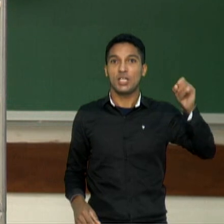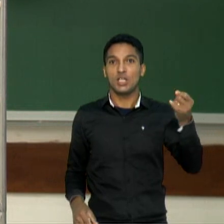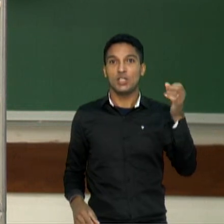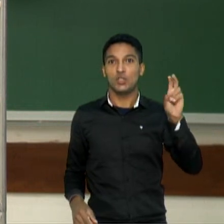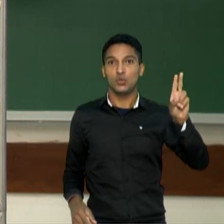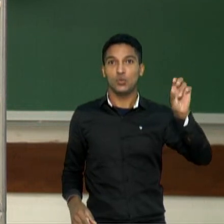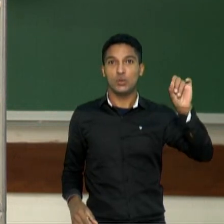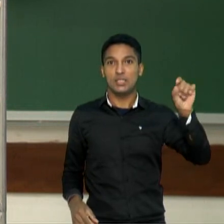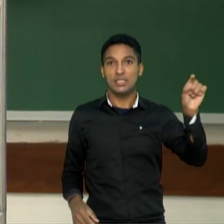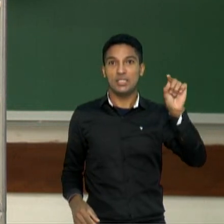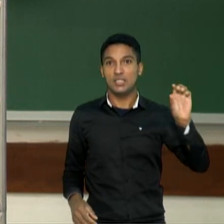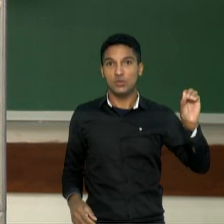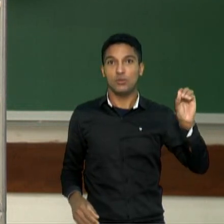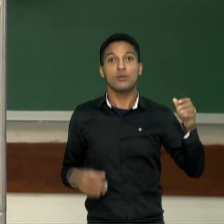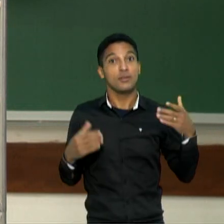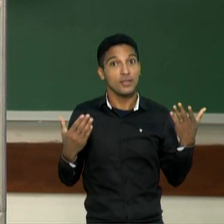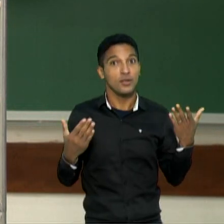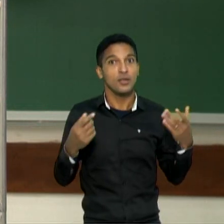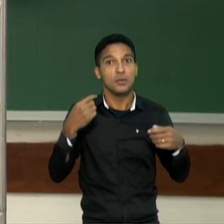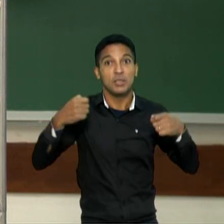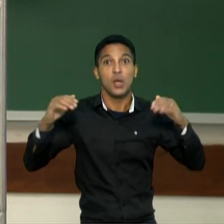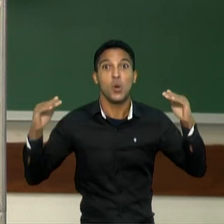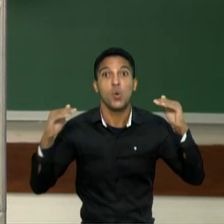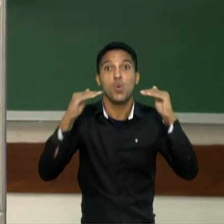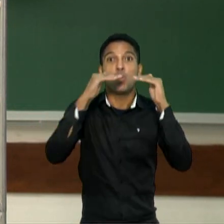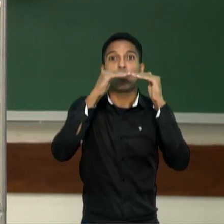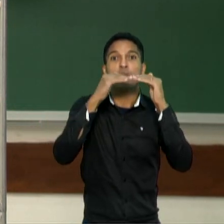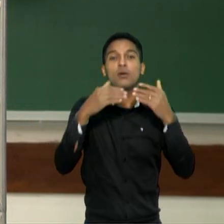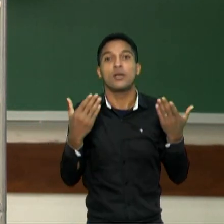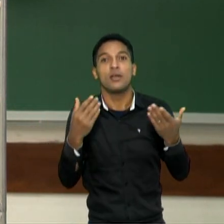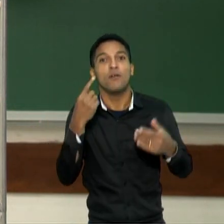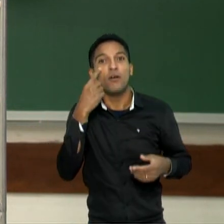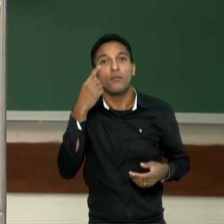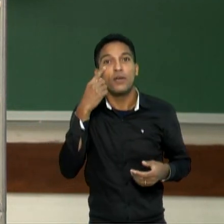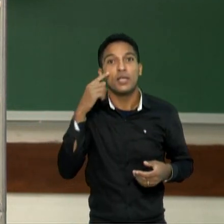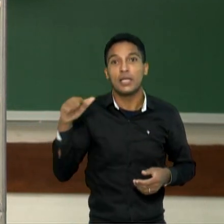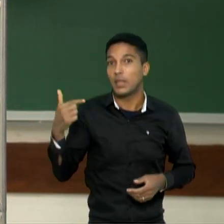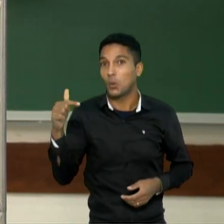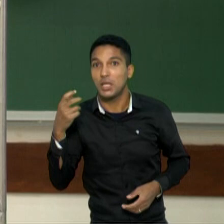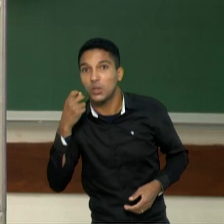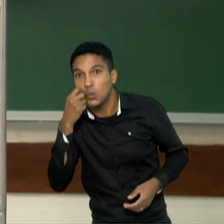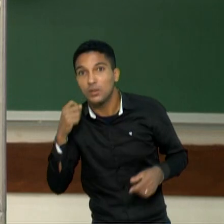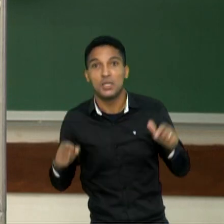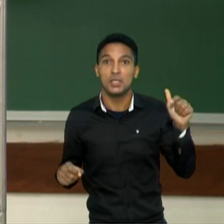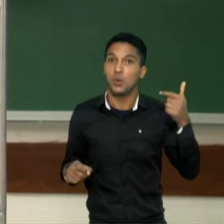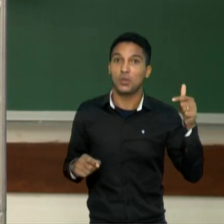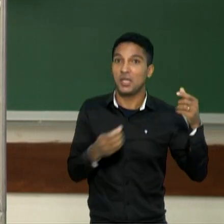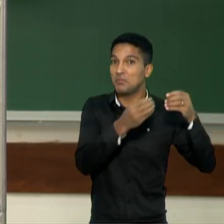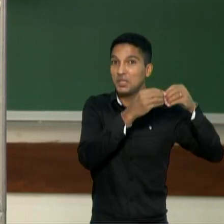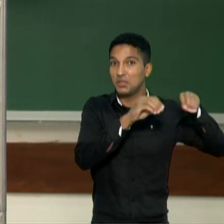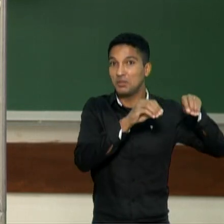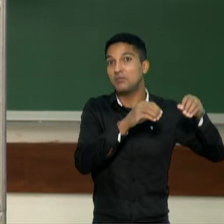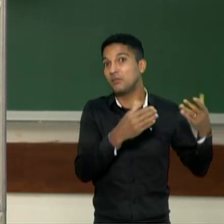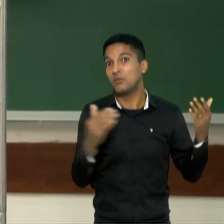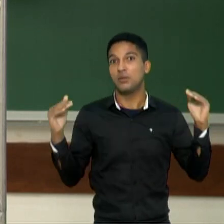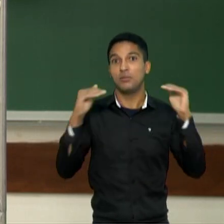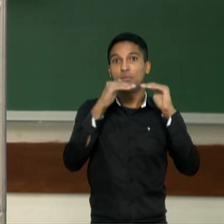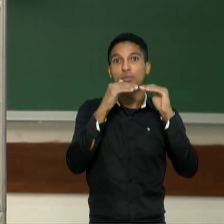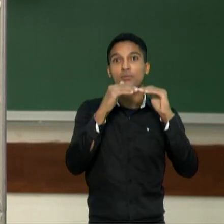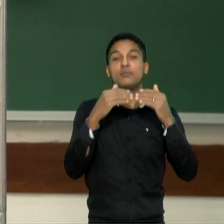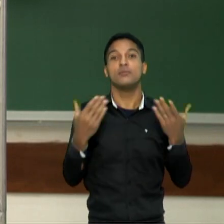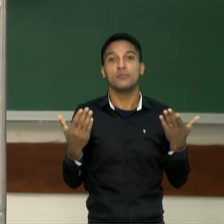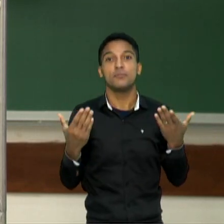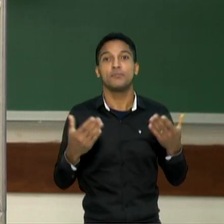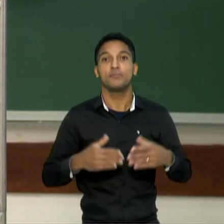prejuízo significa que tem lucro, né, que sobrou alguma coisa ou não sobrou nada também. O fato é que não ter lucro e não ter